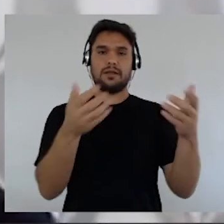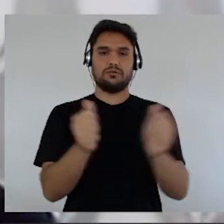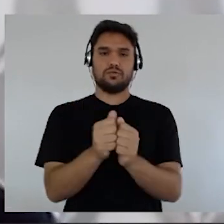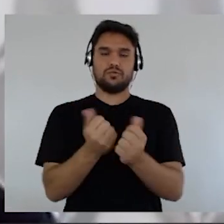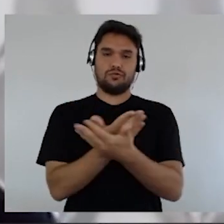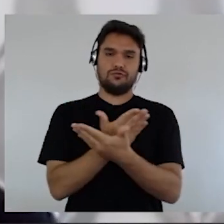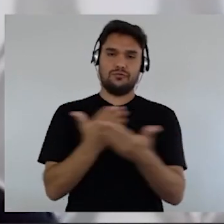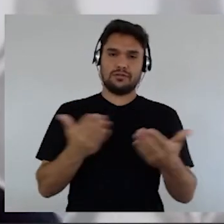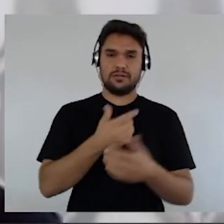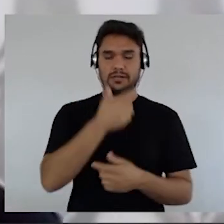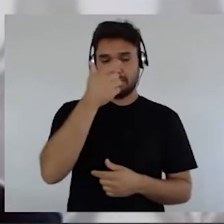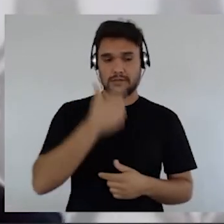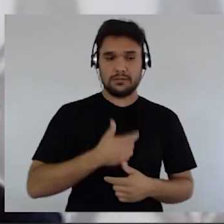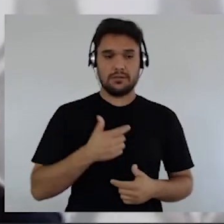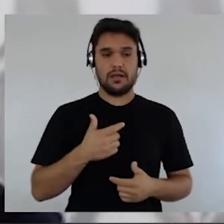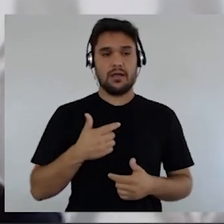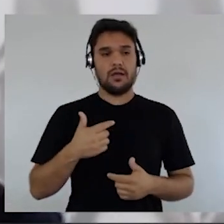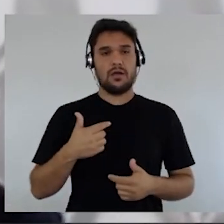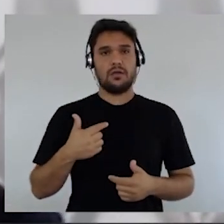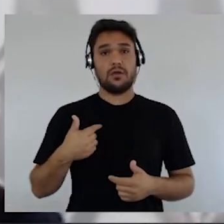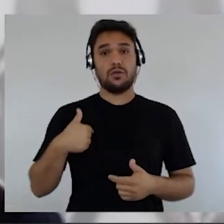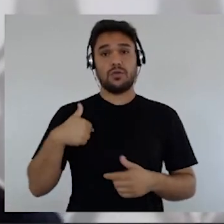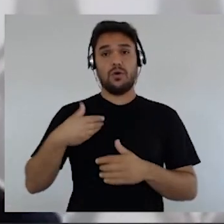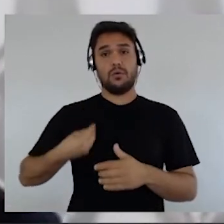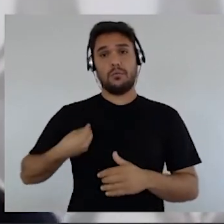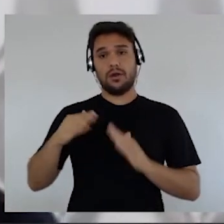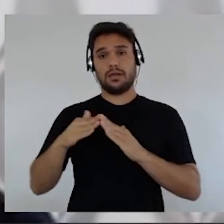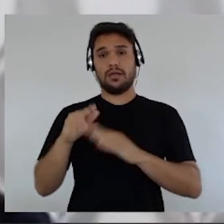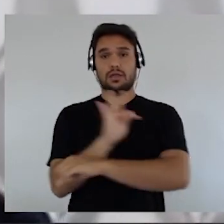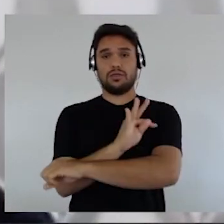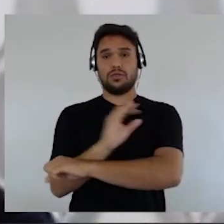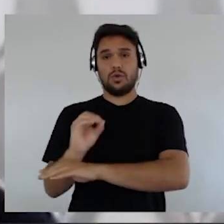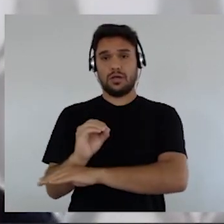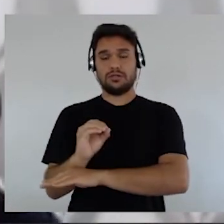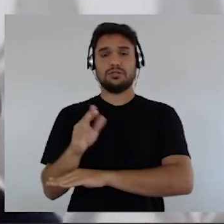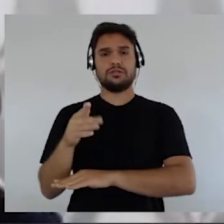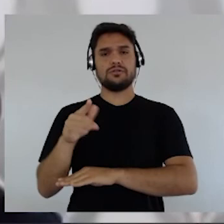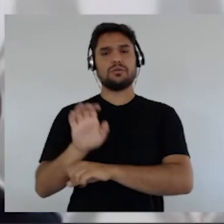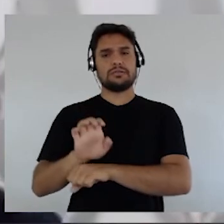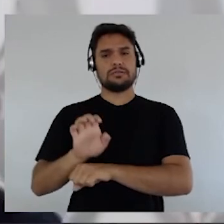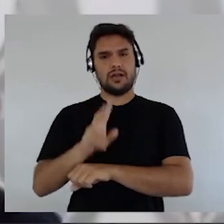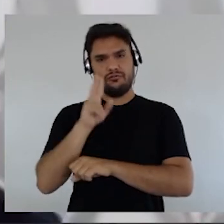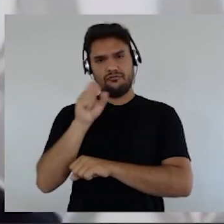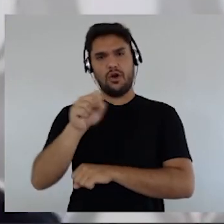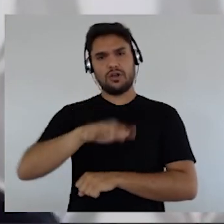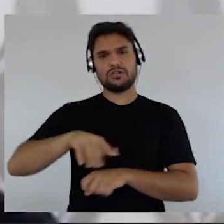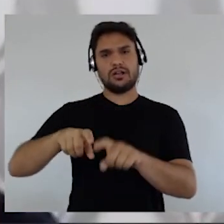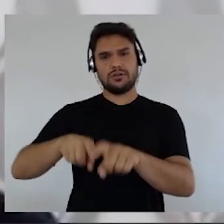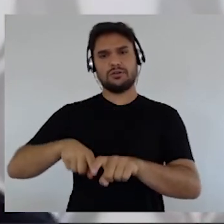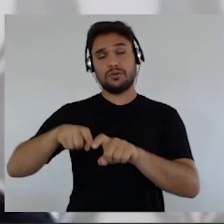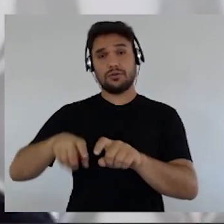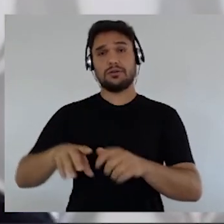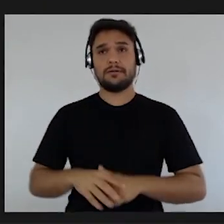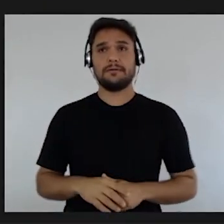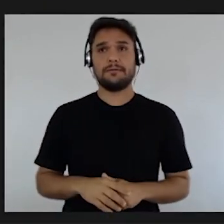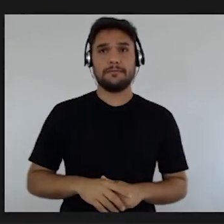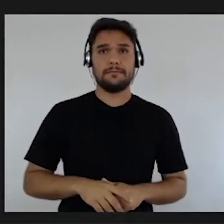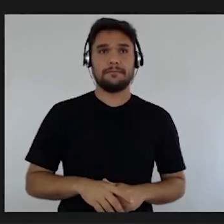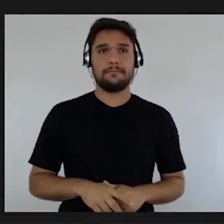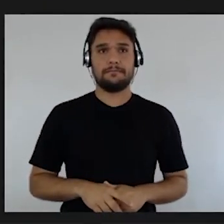senhores. Eu que estou aqui no Tocantins, um estado forte no agronegócio, doutora Maria